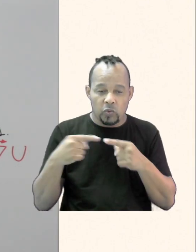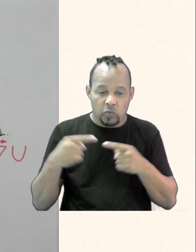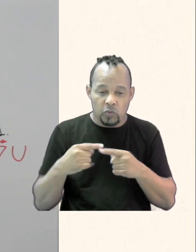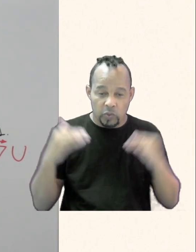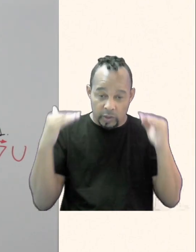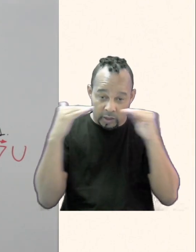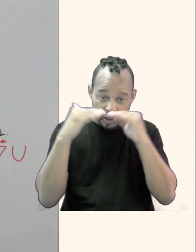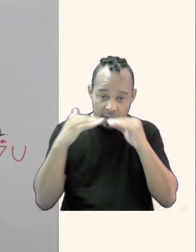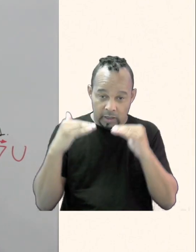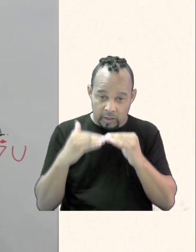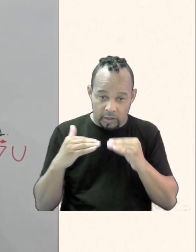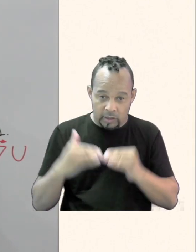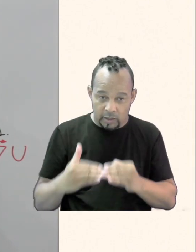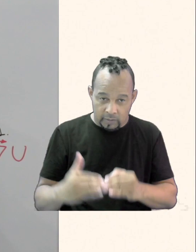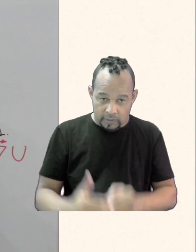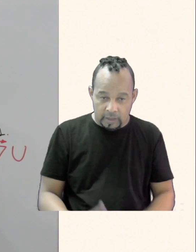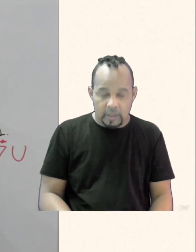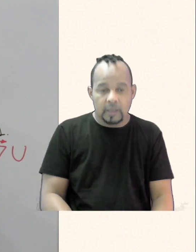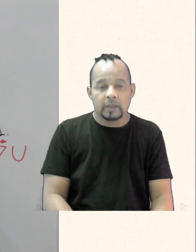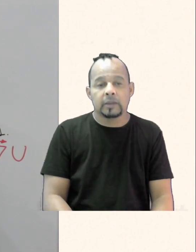equivalentes. Bacana?